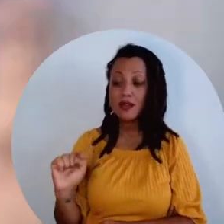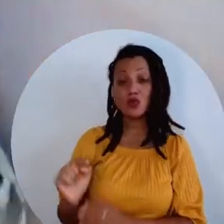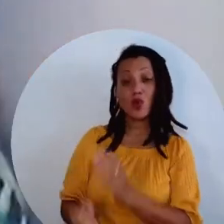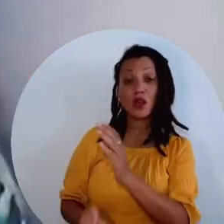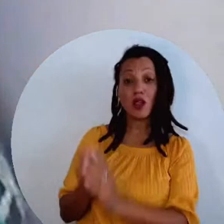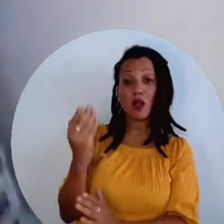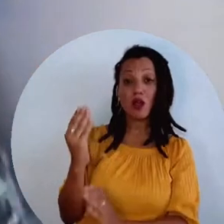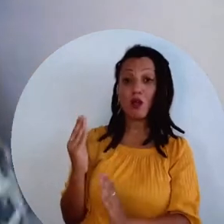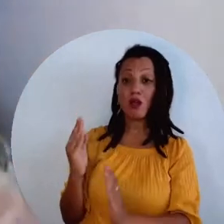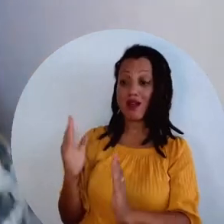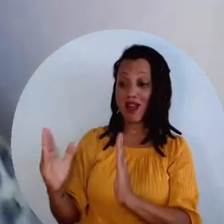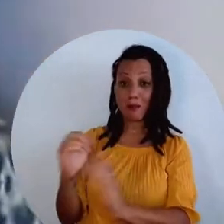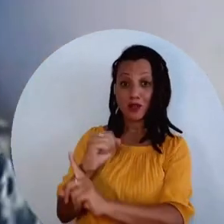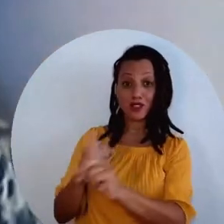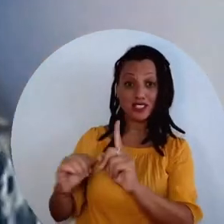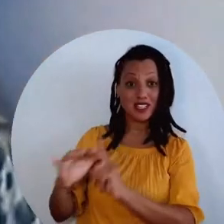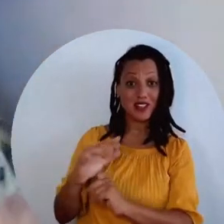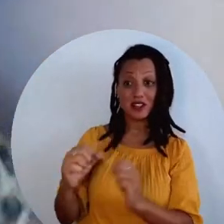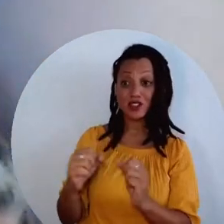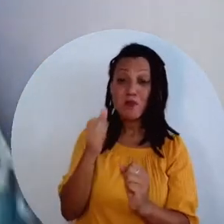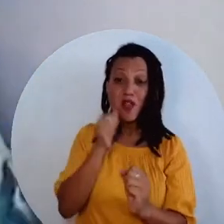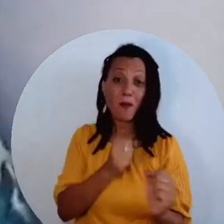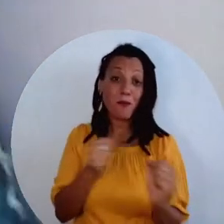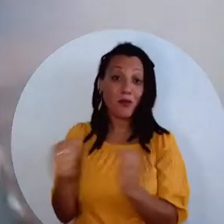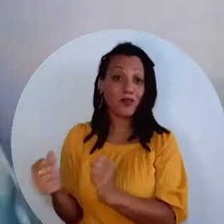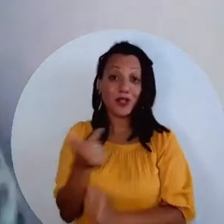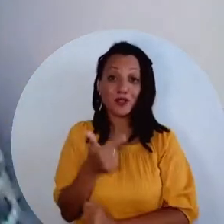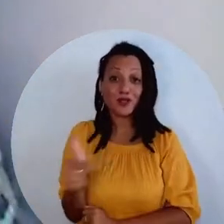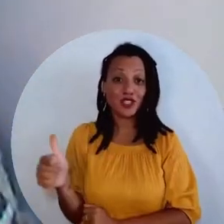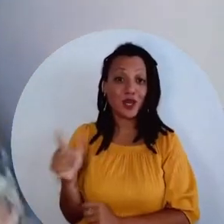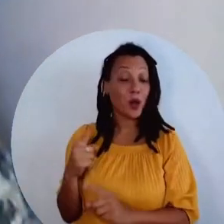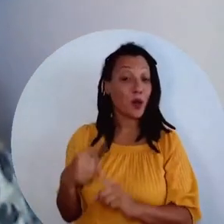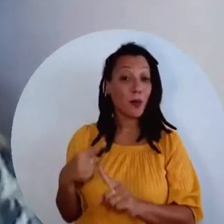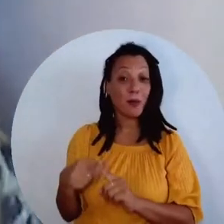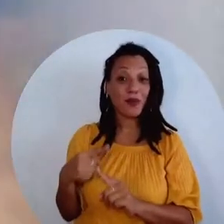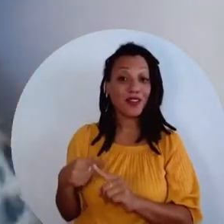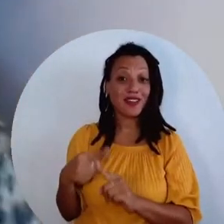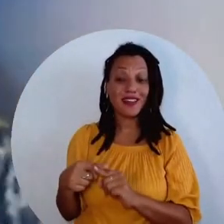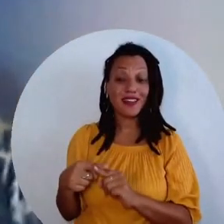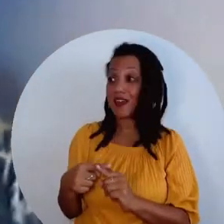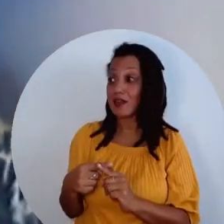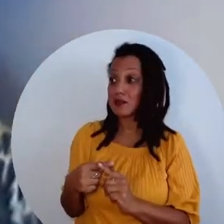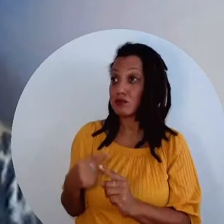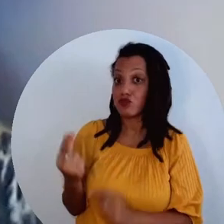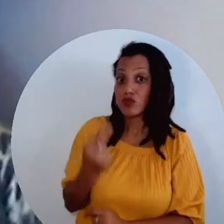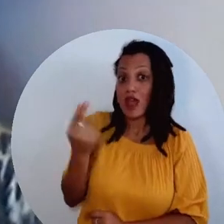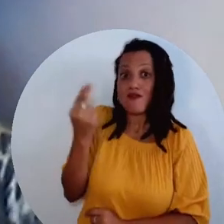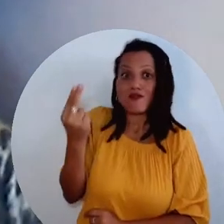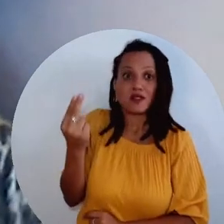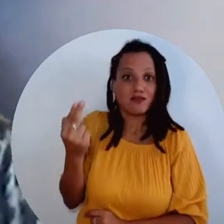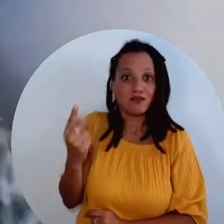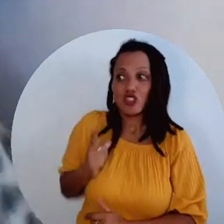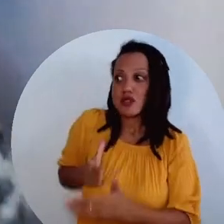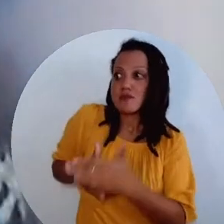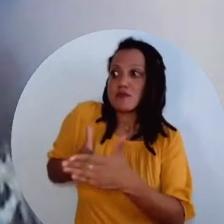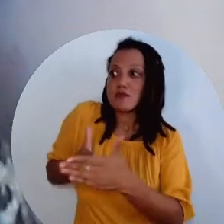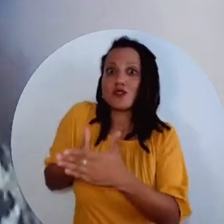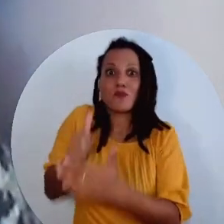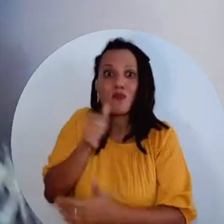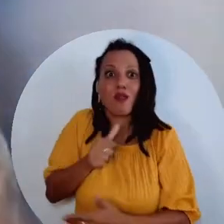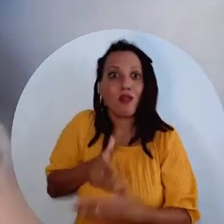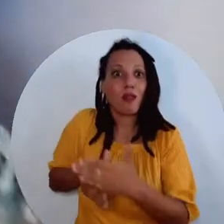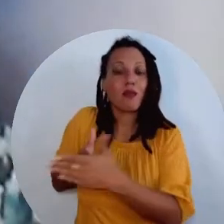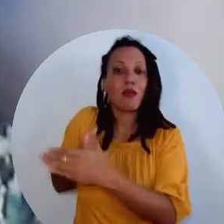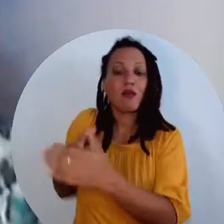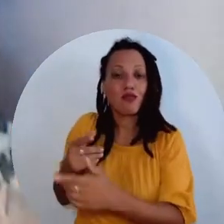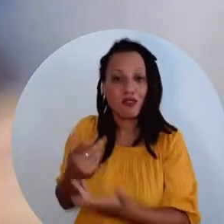numa sociedade em que elas não têm poder, porque o ambiente ao seu redor não permite que elas tenham esse poder. Então, para o